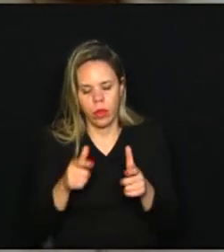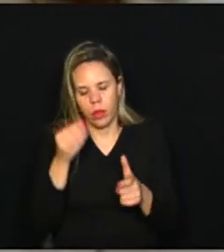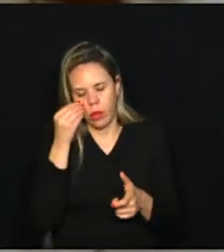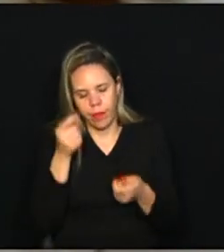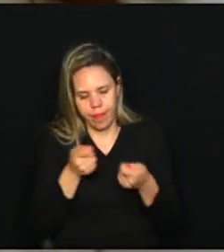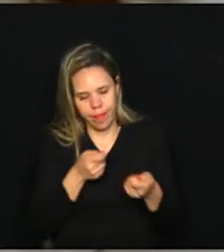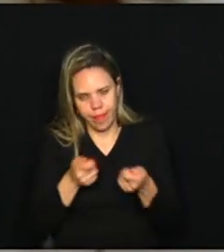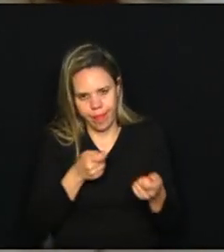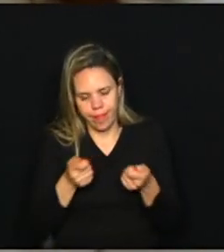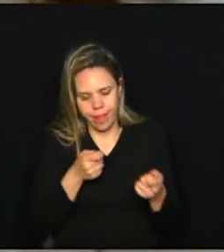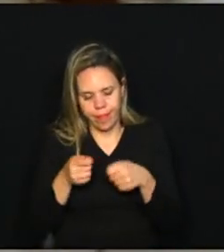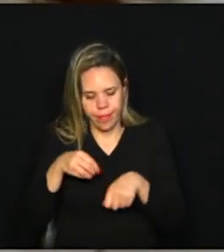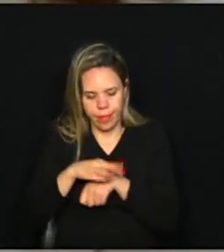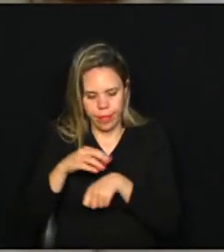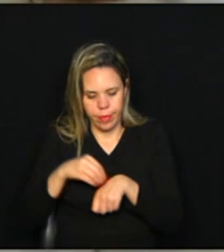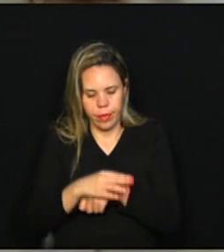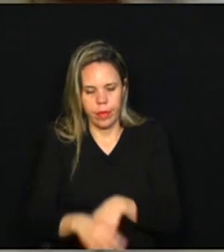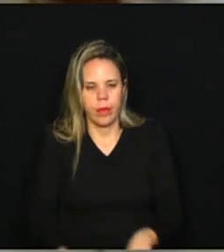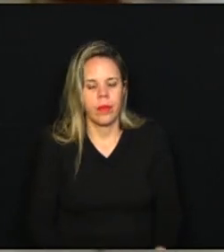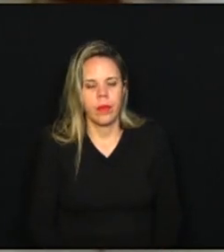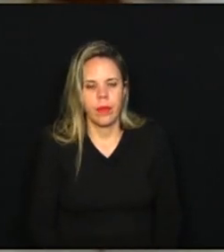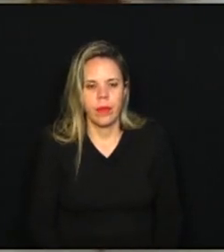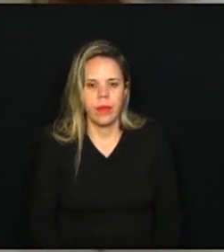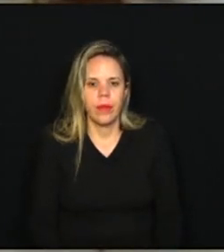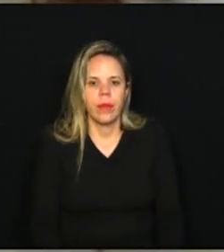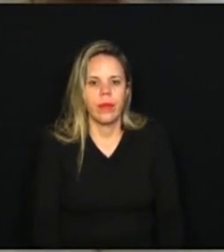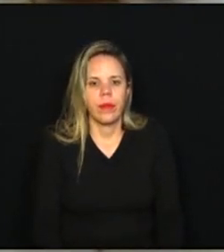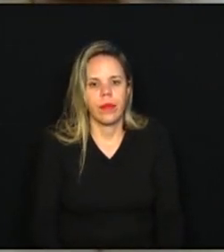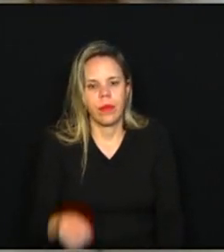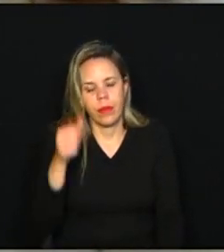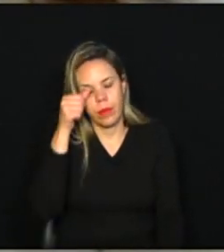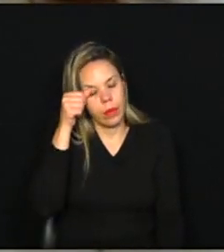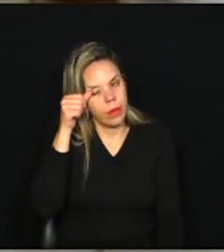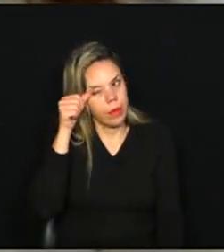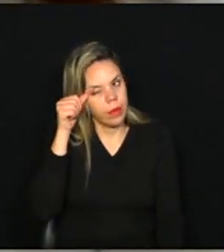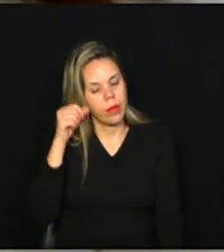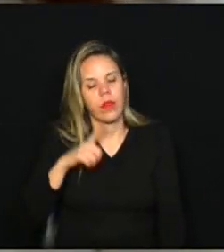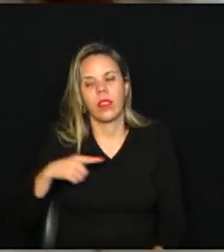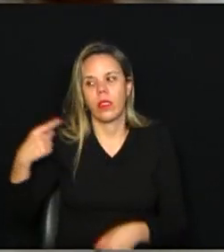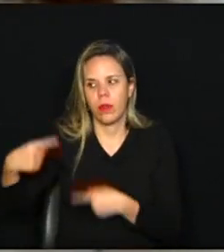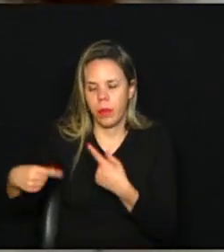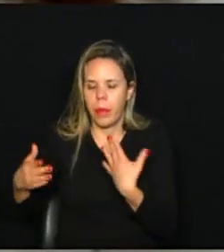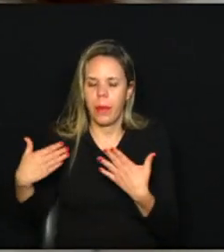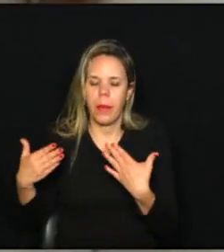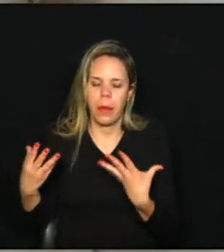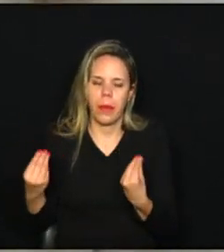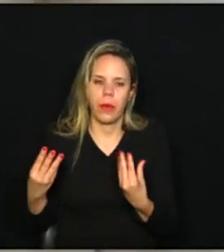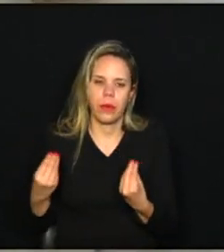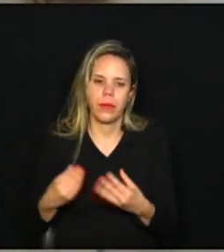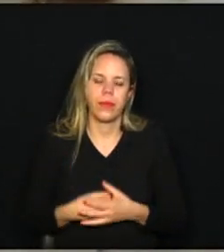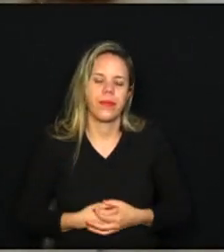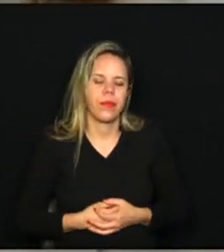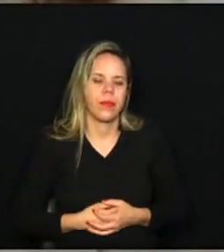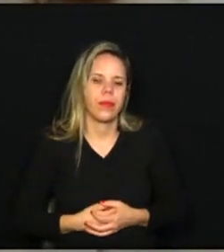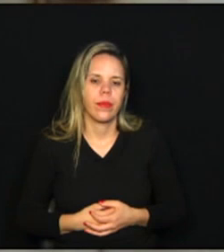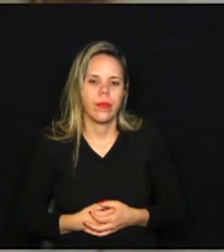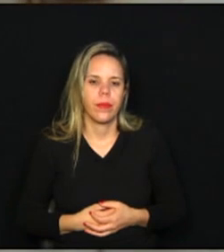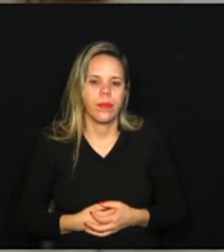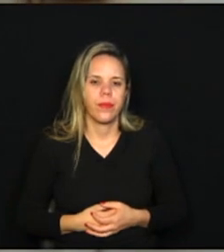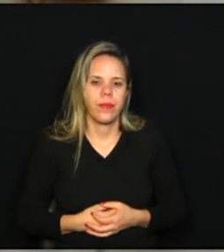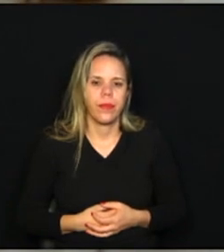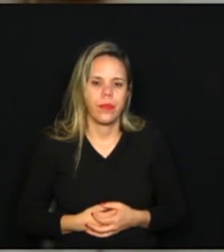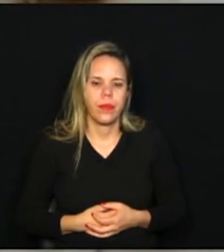a transmissão do Covid. Além disso, uma coisa que a gente tem discutido muito, né, é a questão